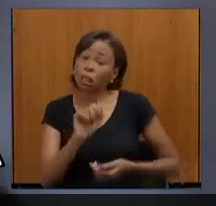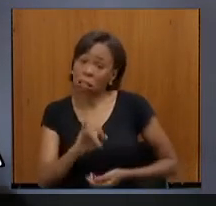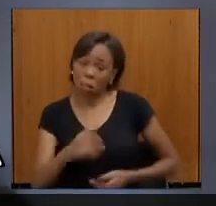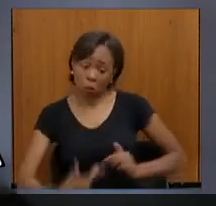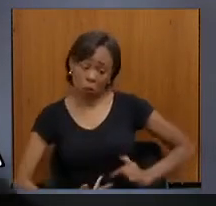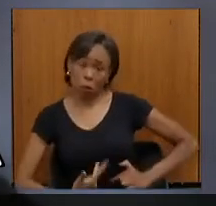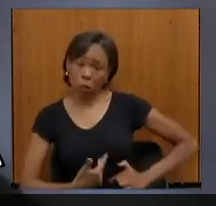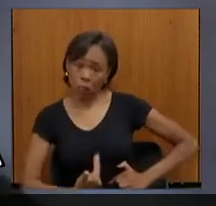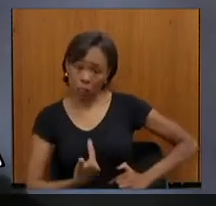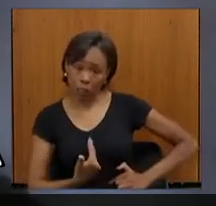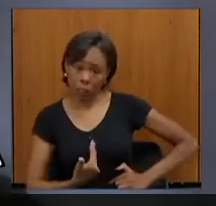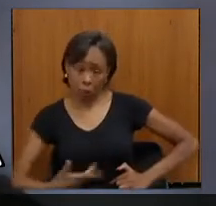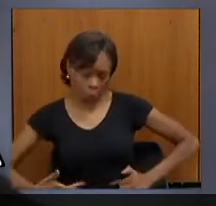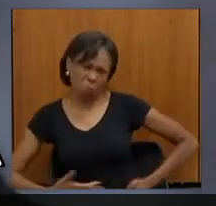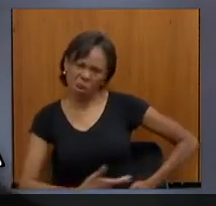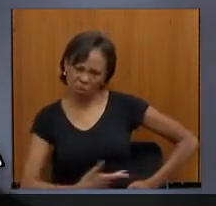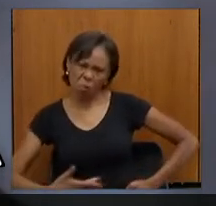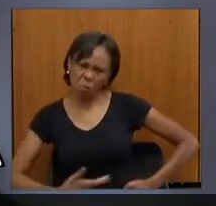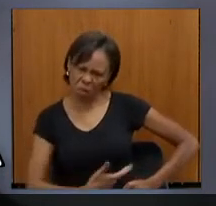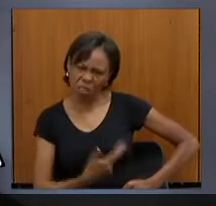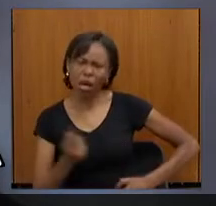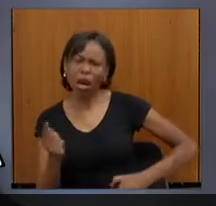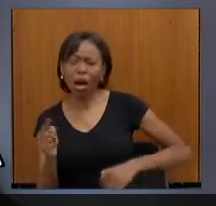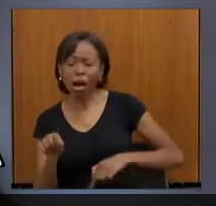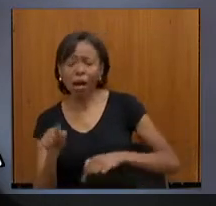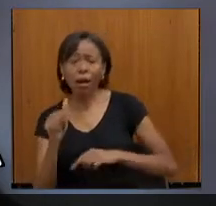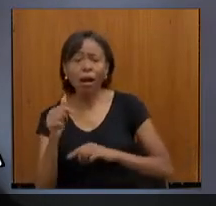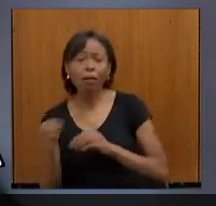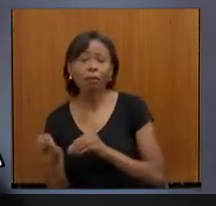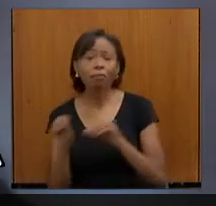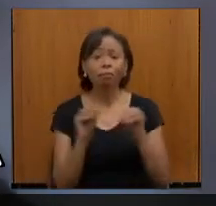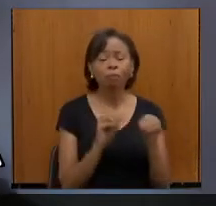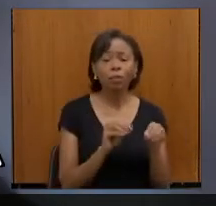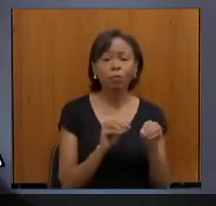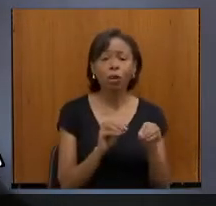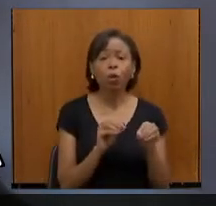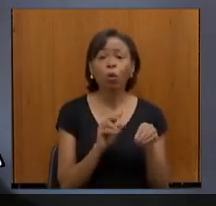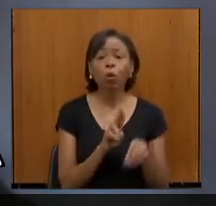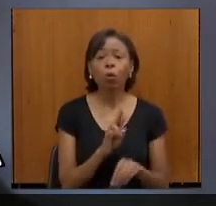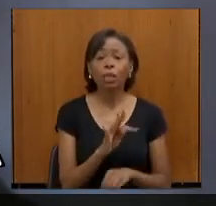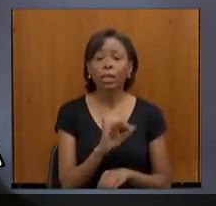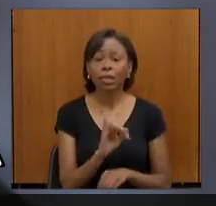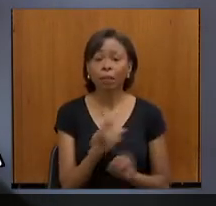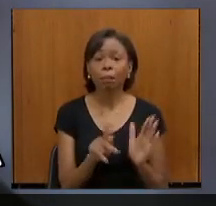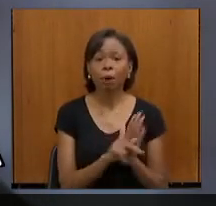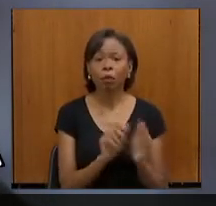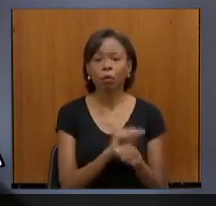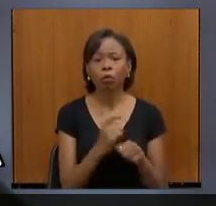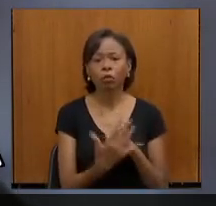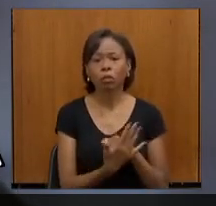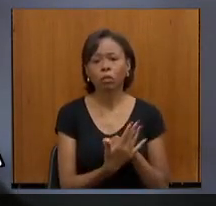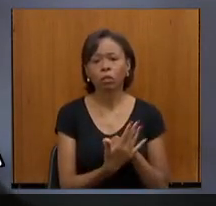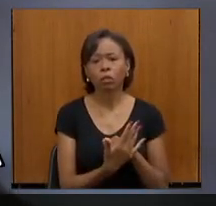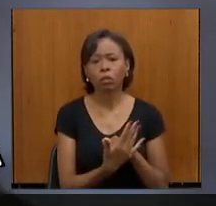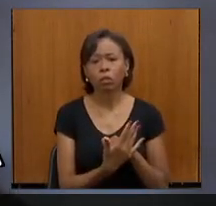assim, COVID. Nessa UTI COVID-19, ela acabava falecendo por